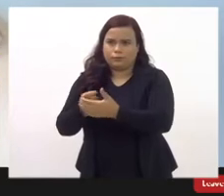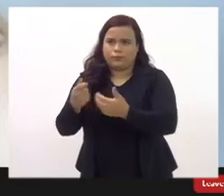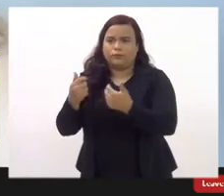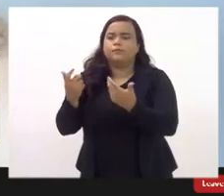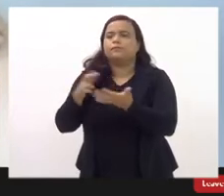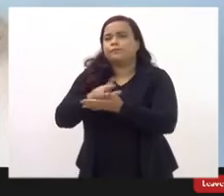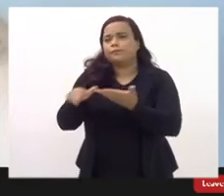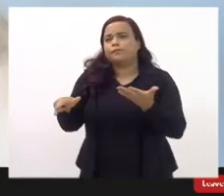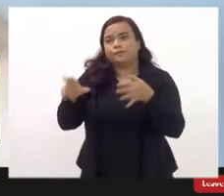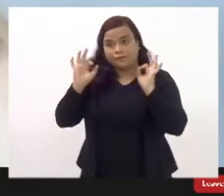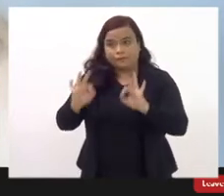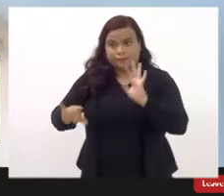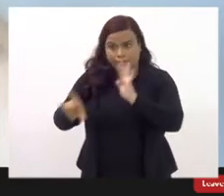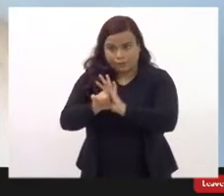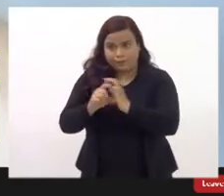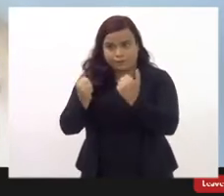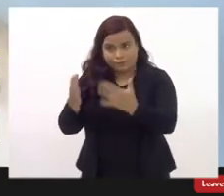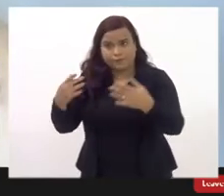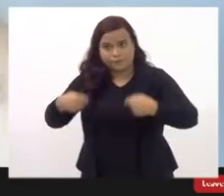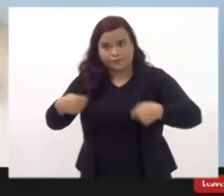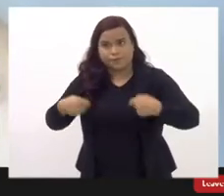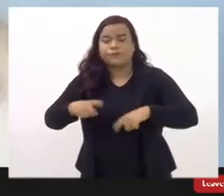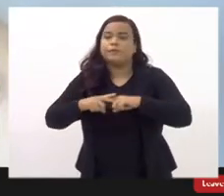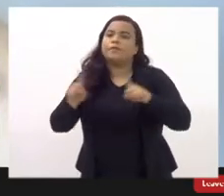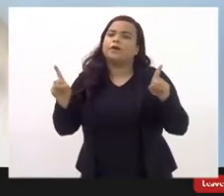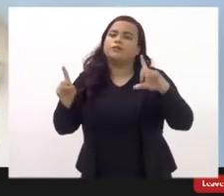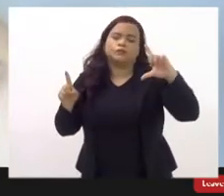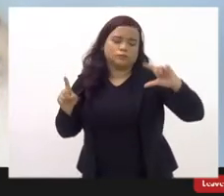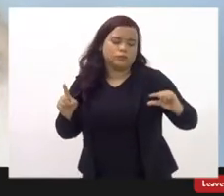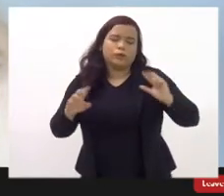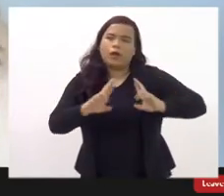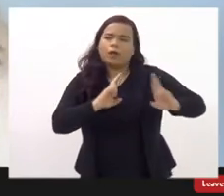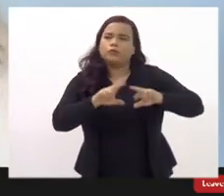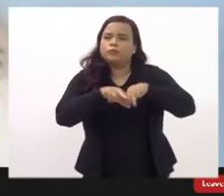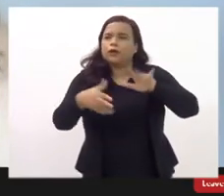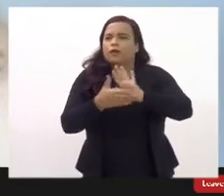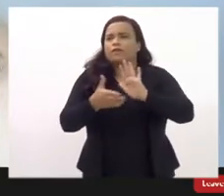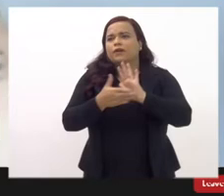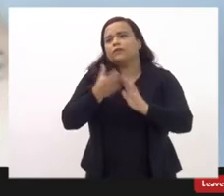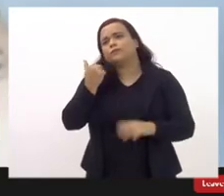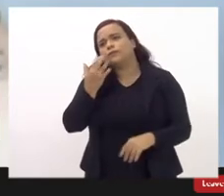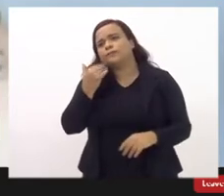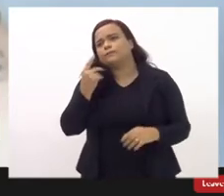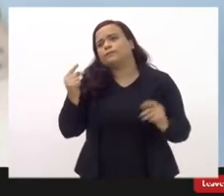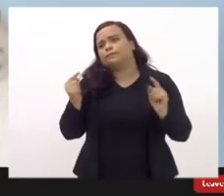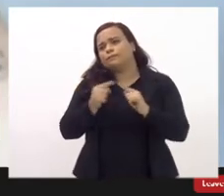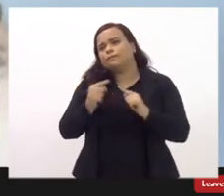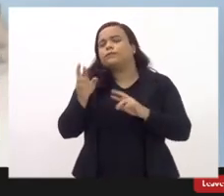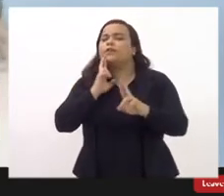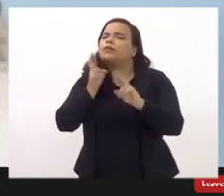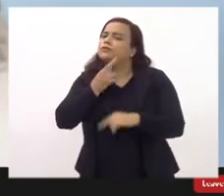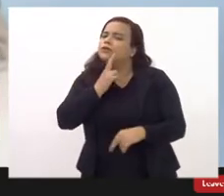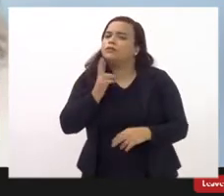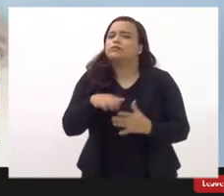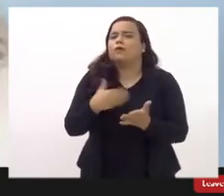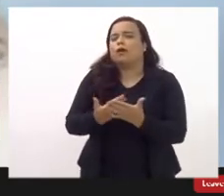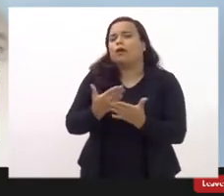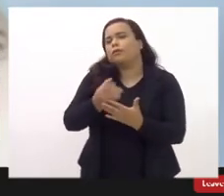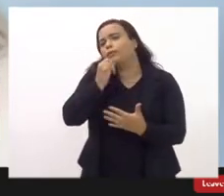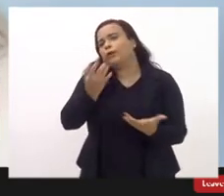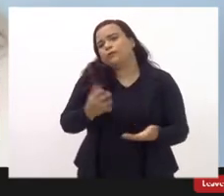forma universal, implica numa diminuição de recursos para oferta de alimentação por meio de restaurantes escolares, por